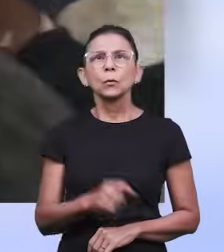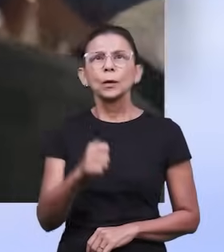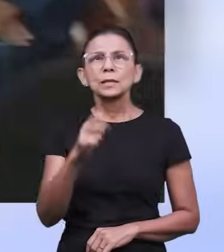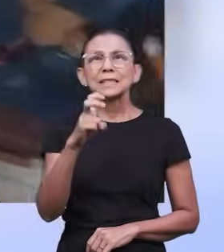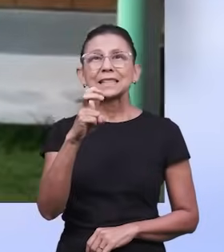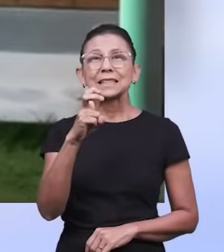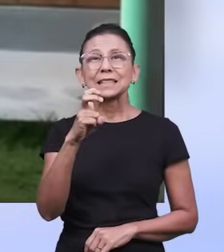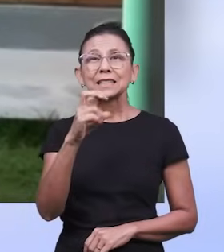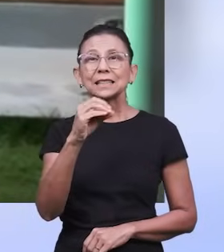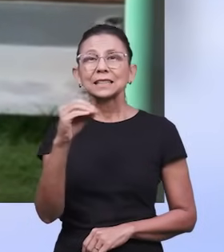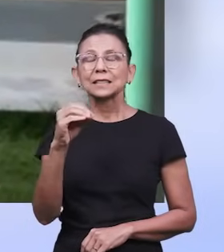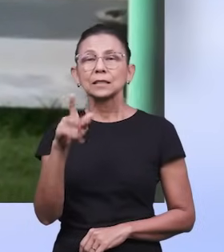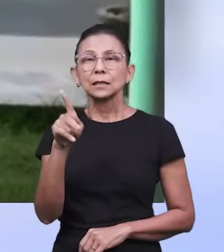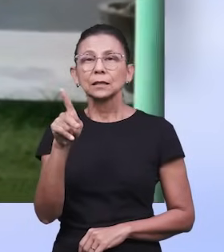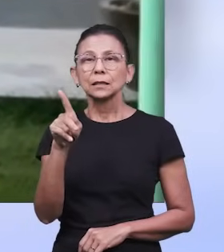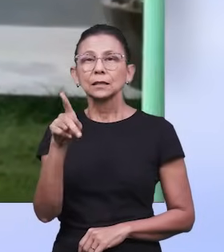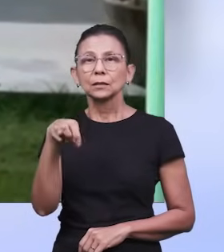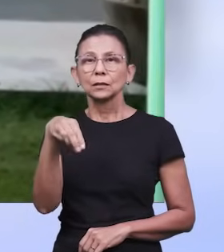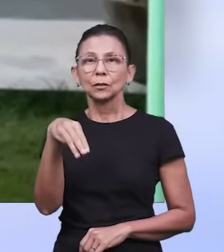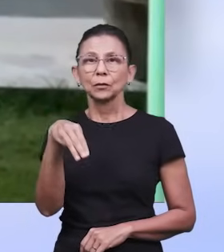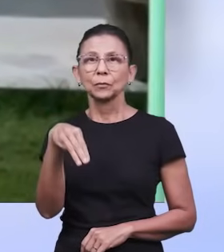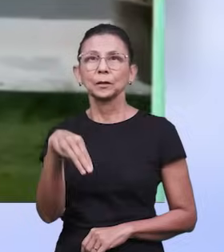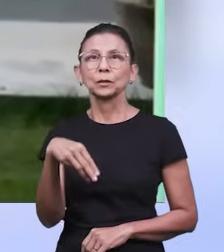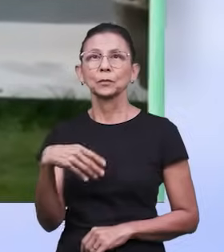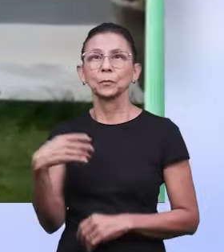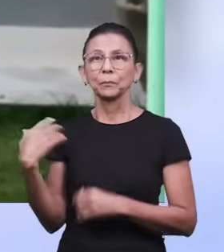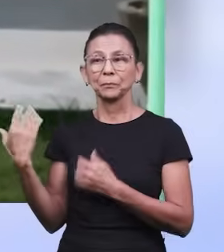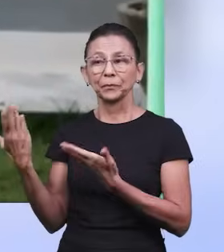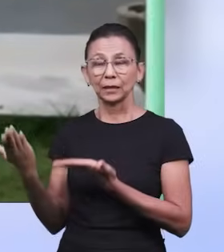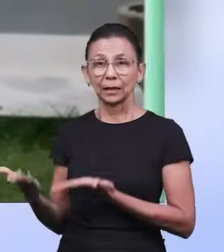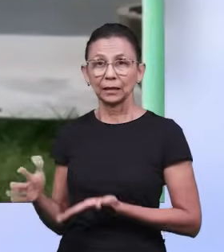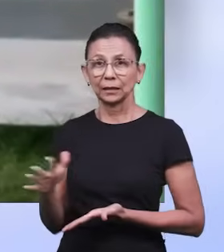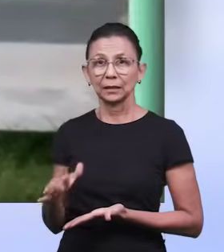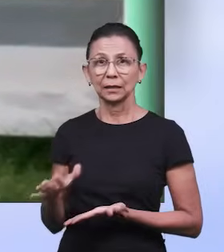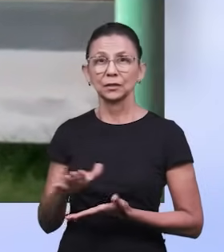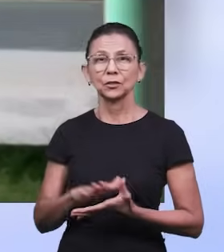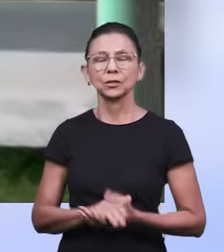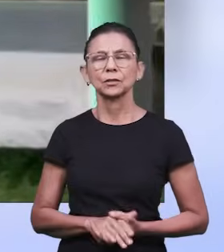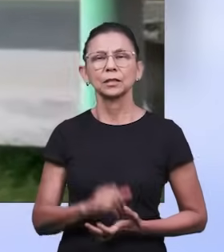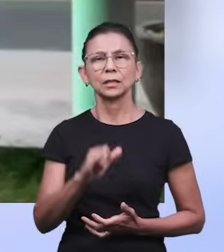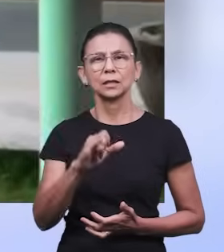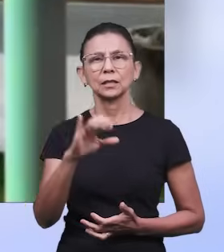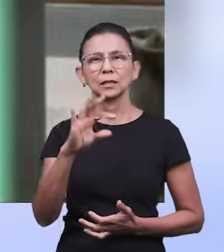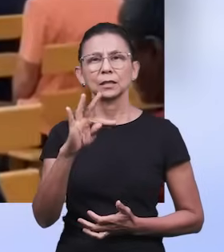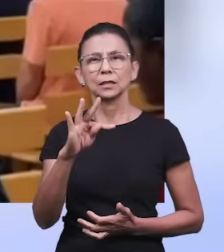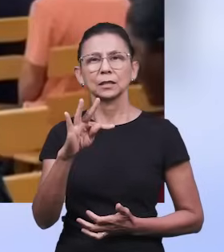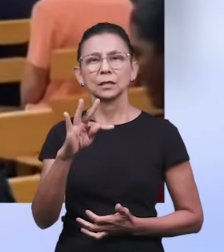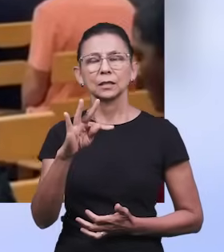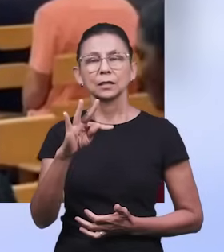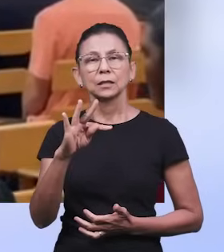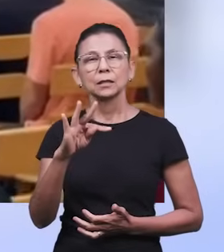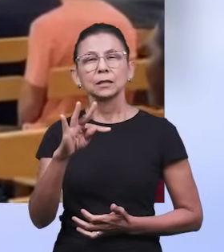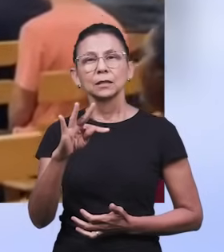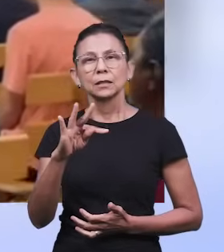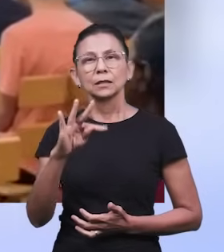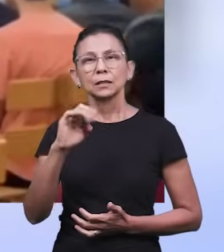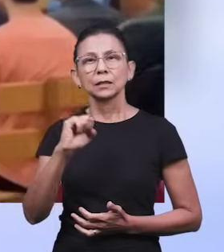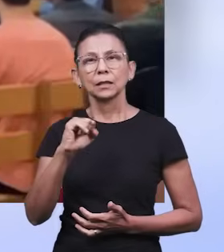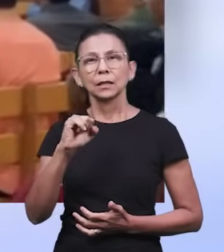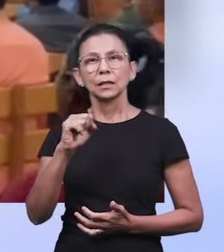500 quilômetros. E aqui, em Itaipava do Grajaú, chegamos no dia 7 de setembro, fazendo